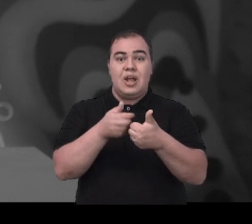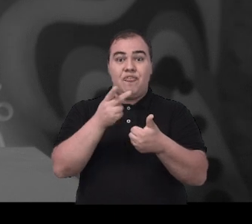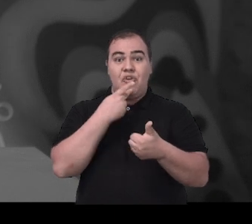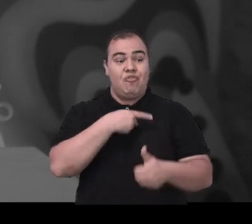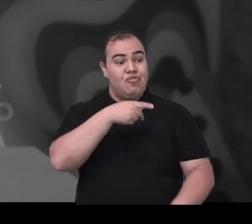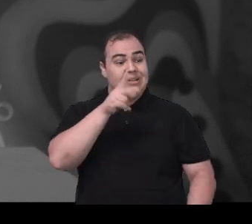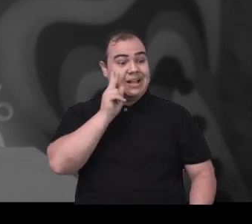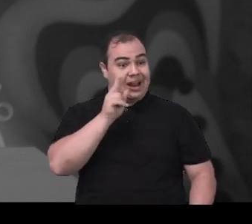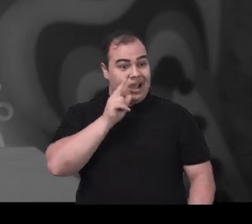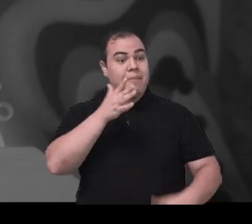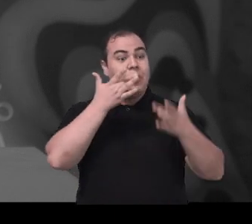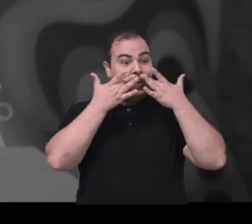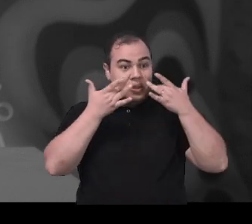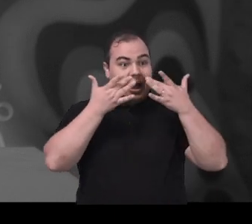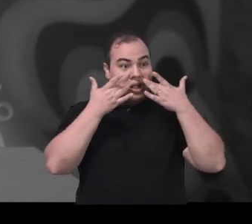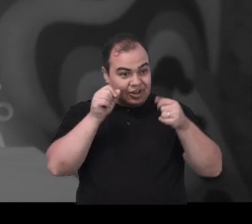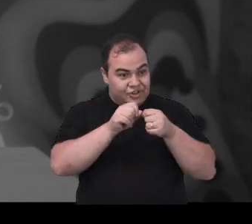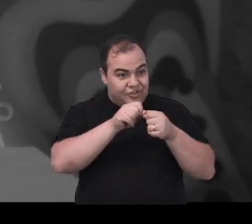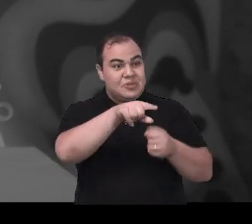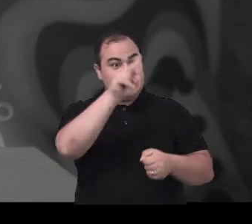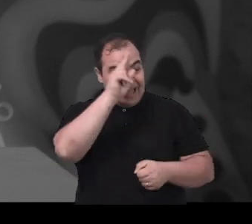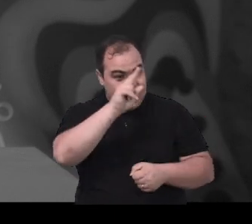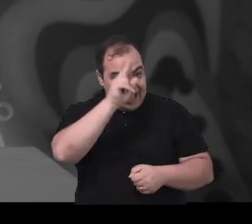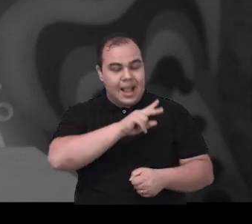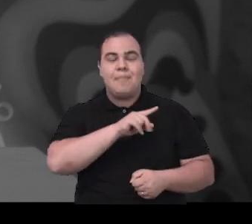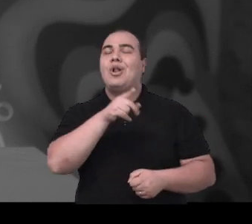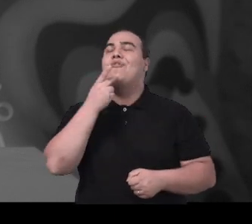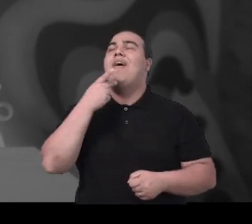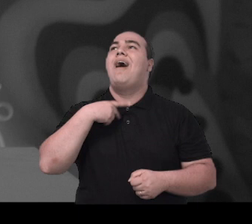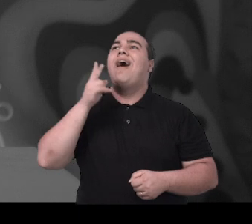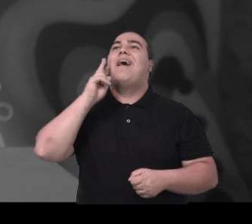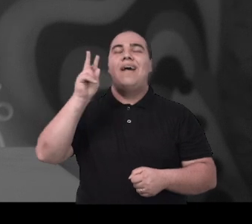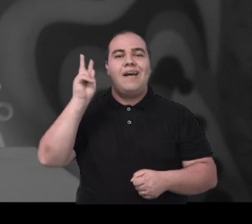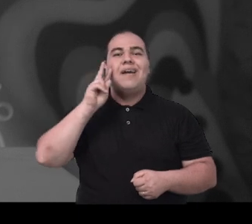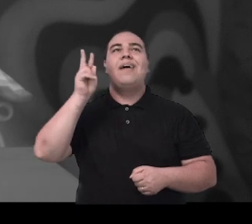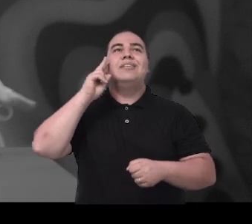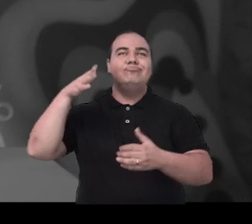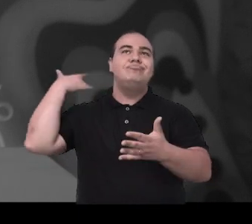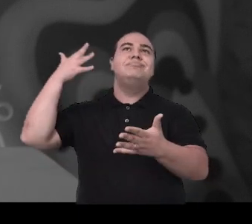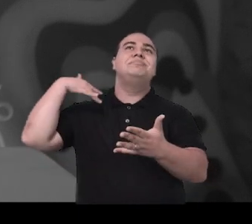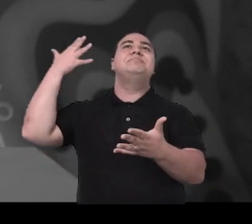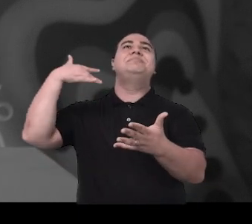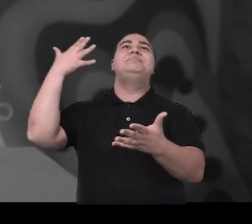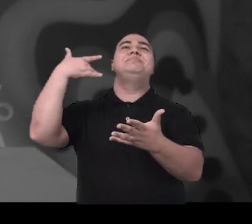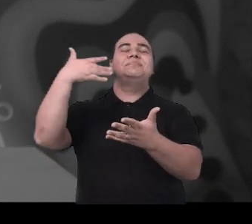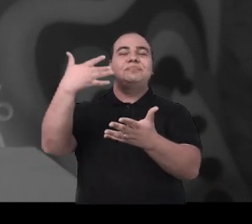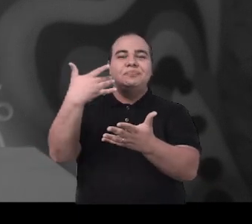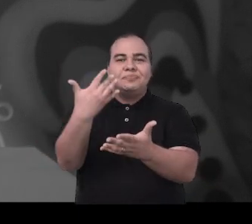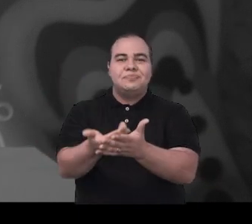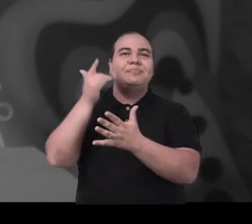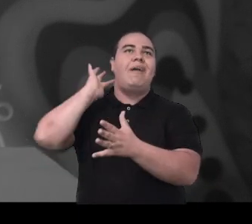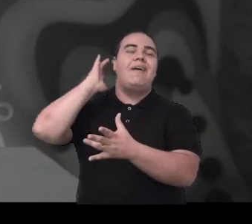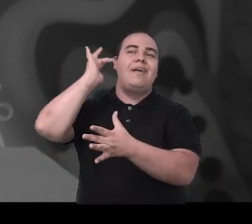contando: você lembra, Gal, do teatro que a gente fez? E você lembra? E aí isso e aquilo outro, e ele foi resgatando todo esse